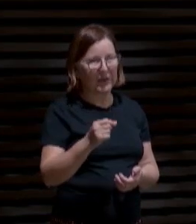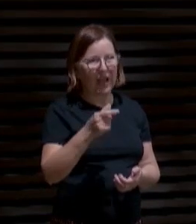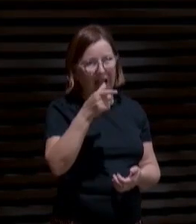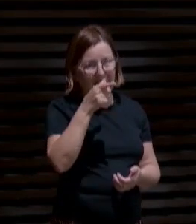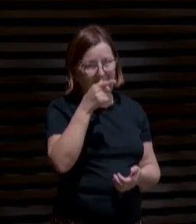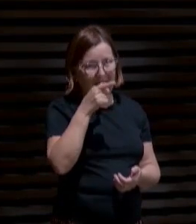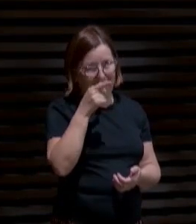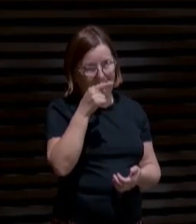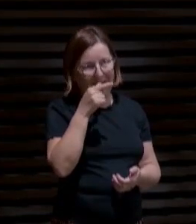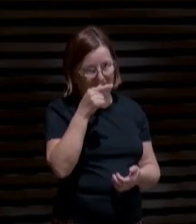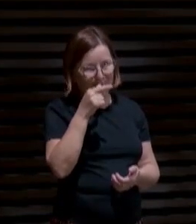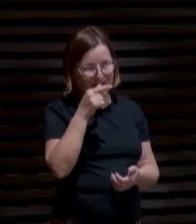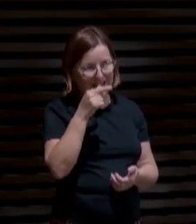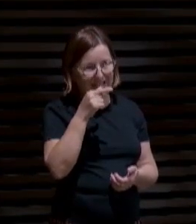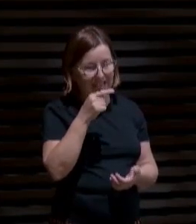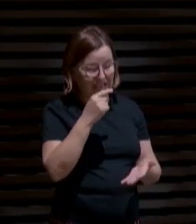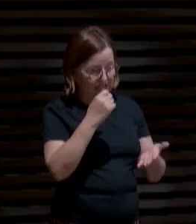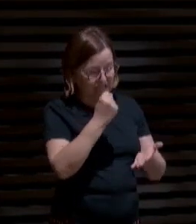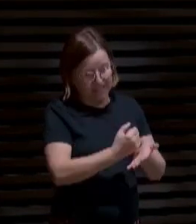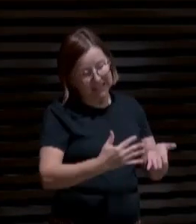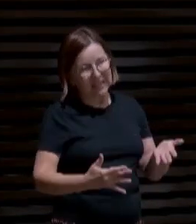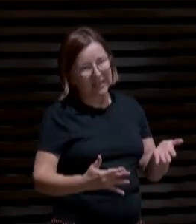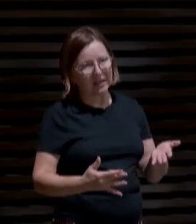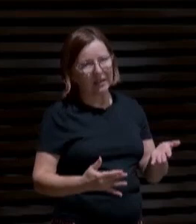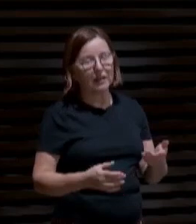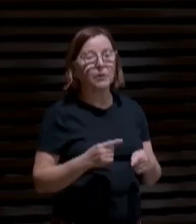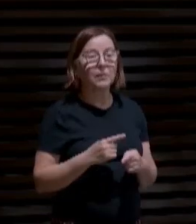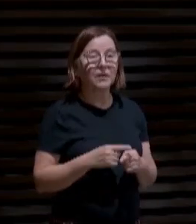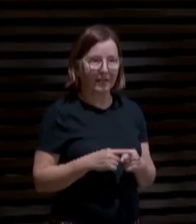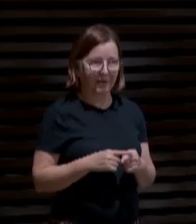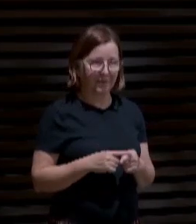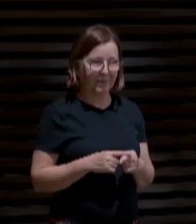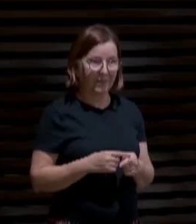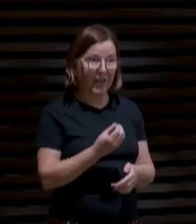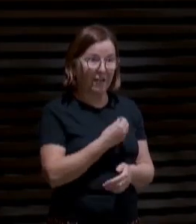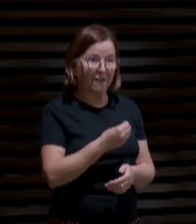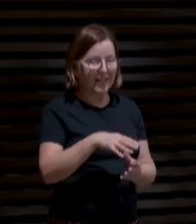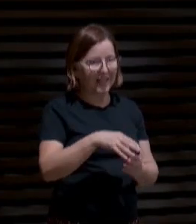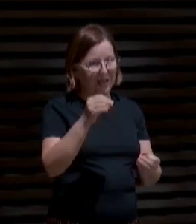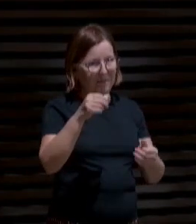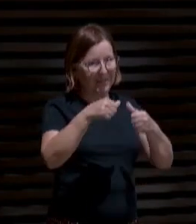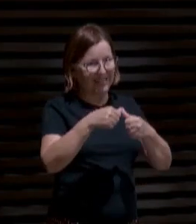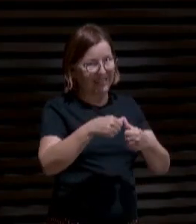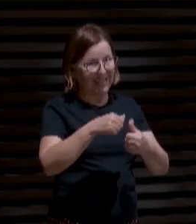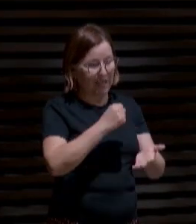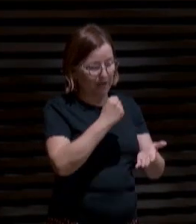perde todo o seu sangue. Por quê? Porque a vida da alma está no